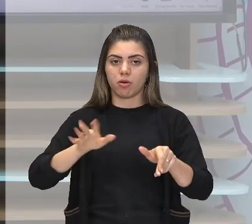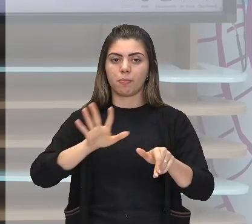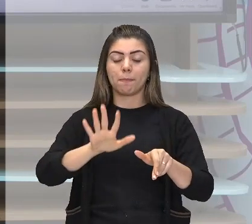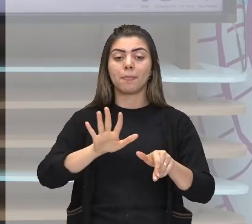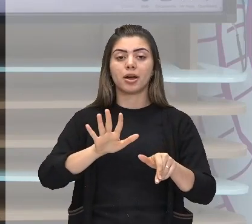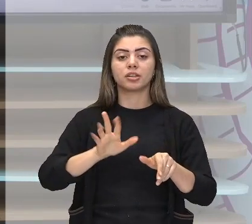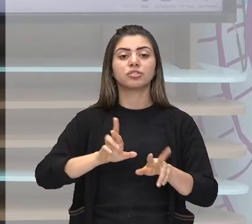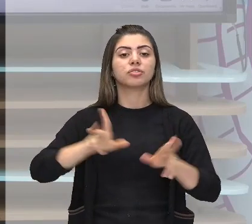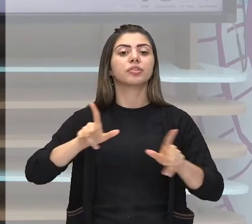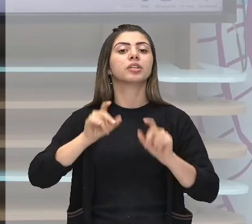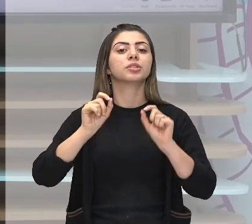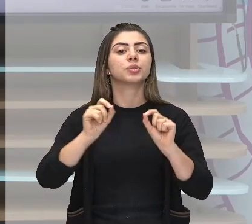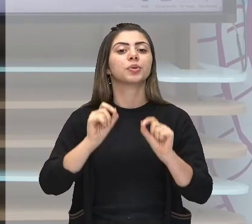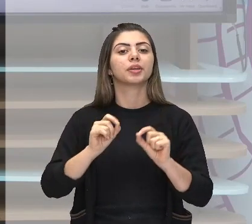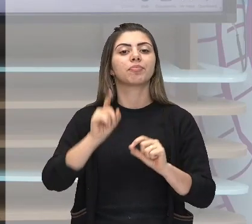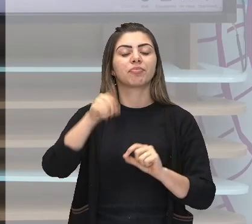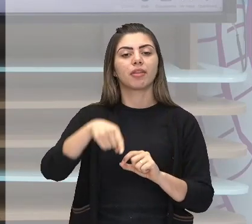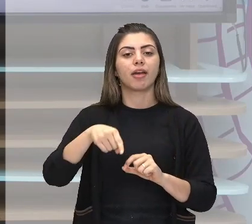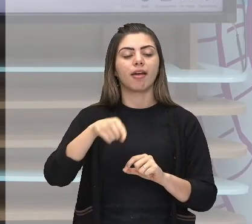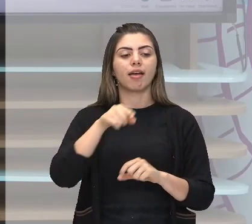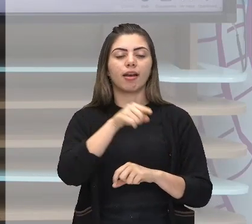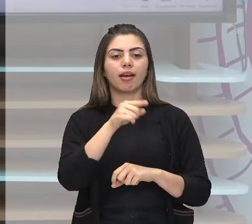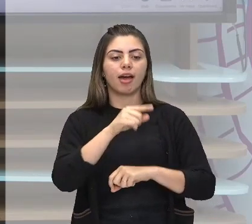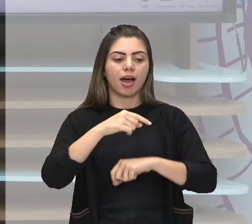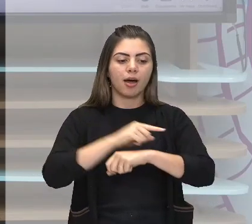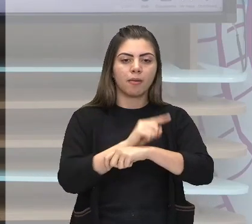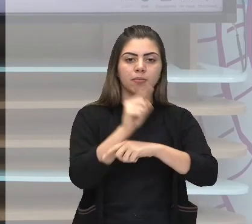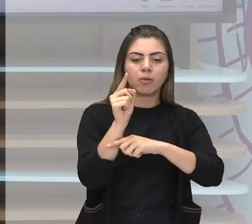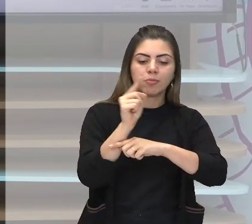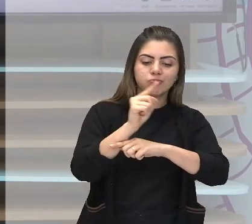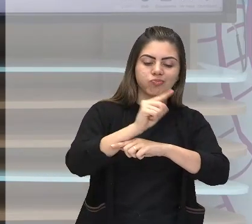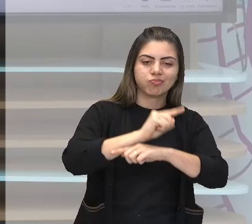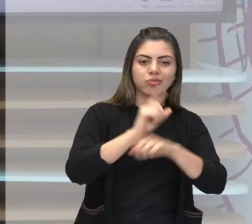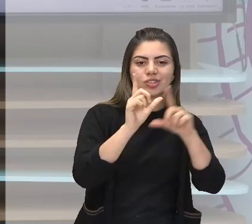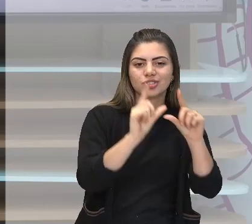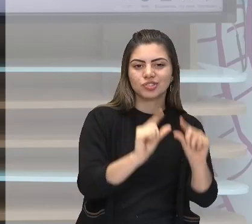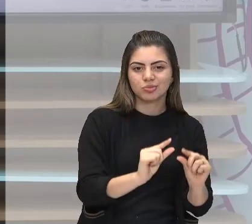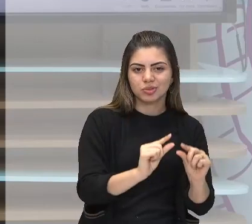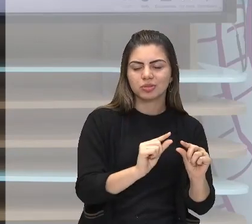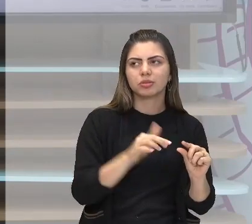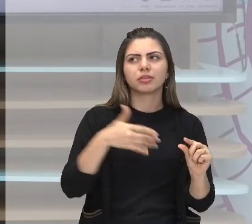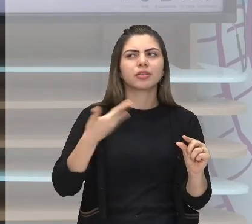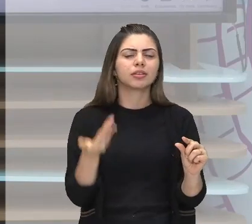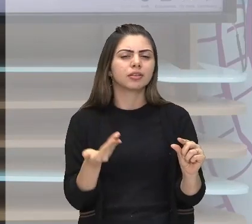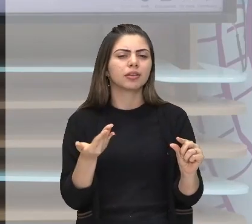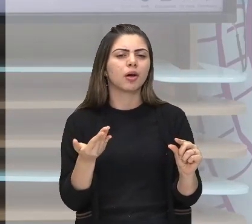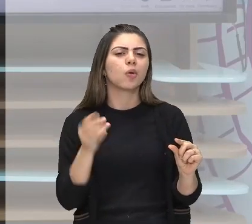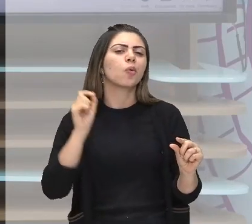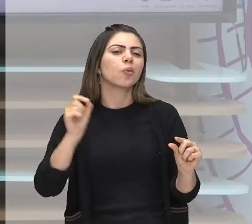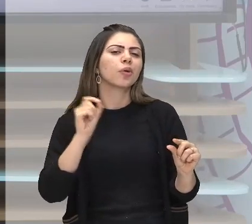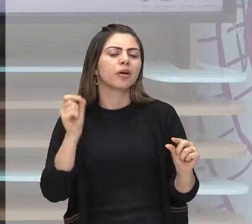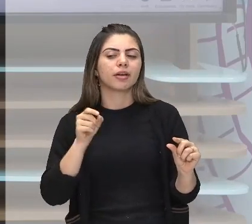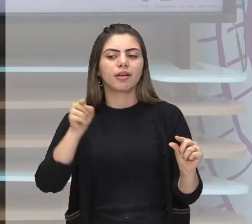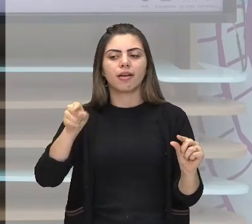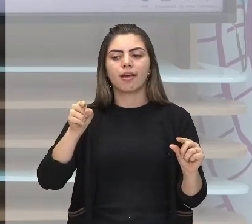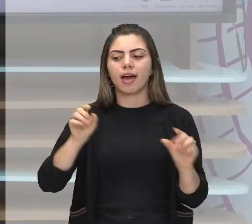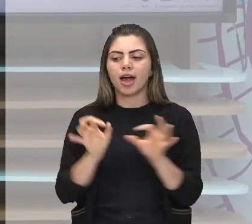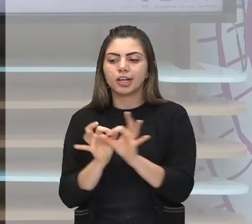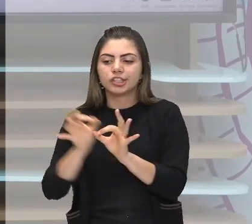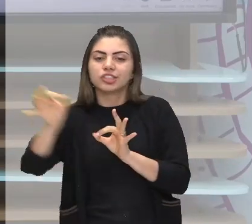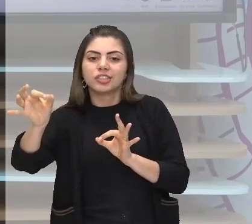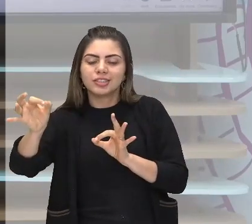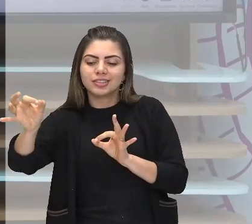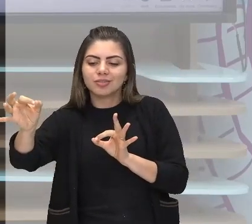vou diminuir a velocidade. Ora, se eu vou diminuir a velocidade, então automaticamente a